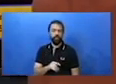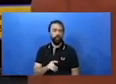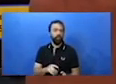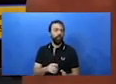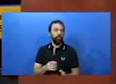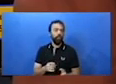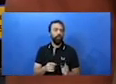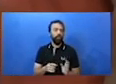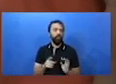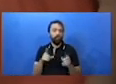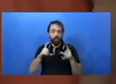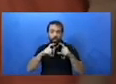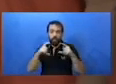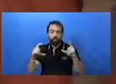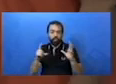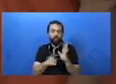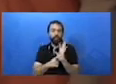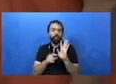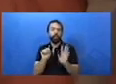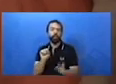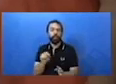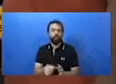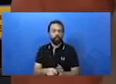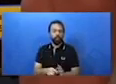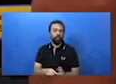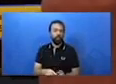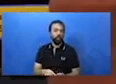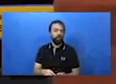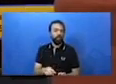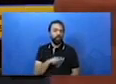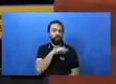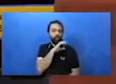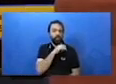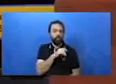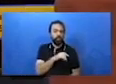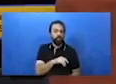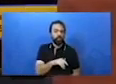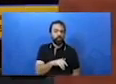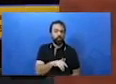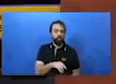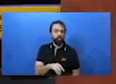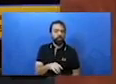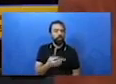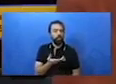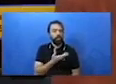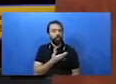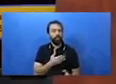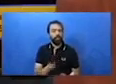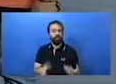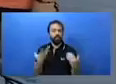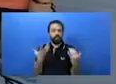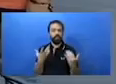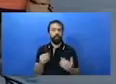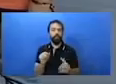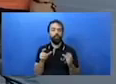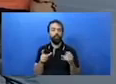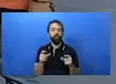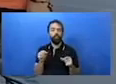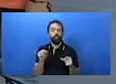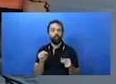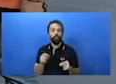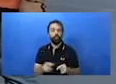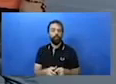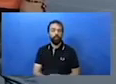indica isso? Letra C, o que os bichos fizeram para comemorar sua amizade? Perceberam que aqui o espaço é